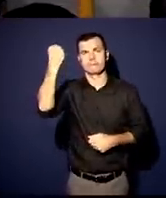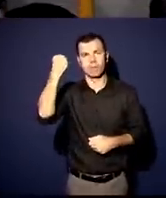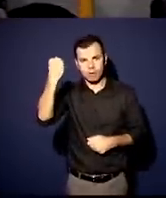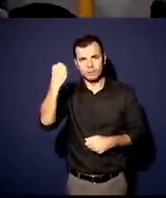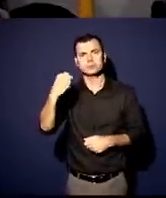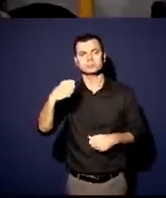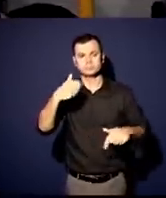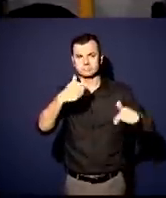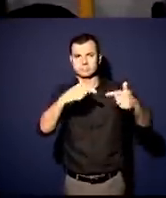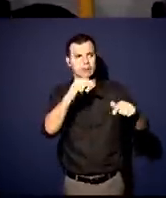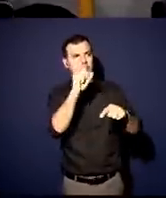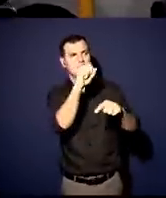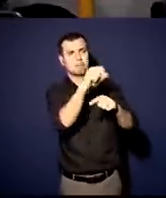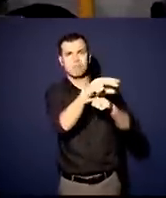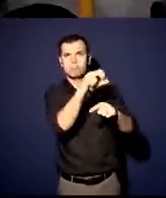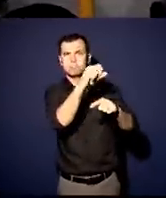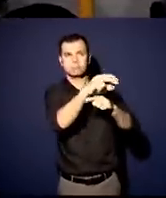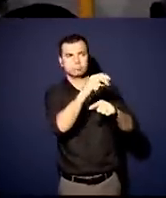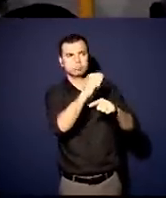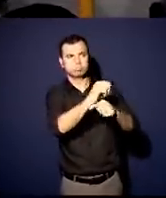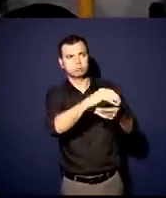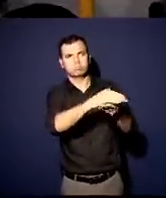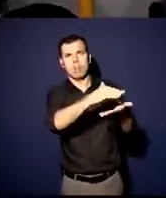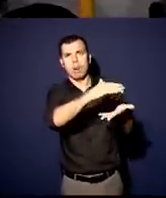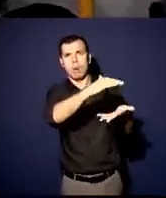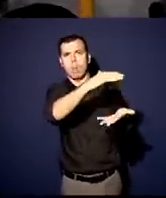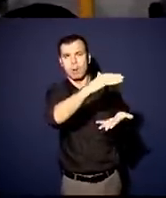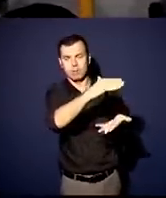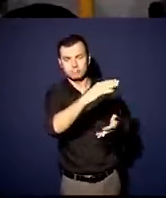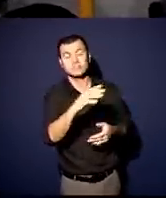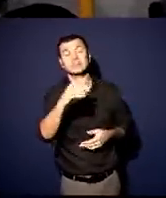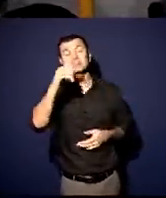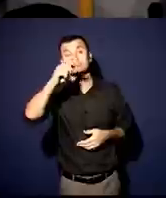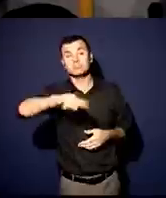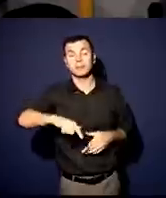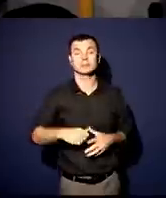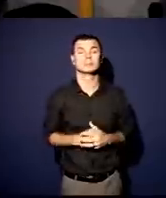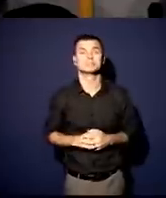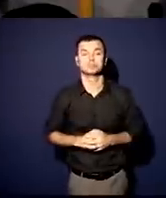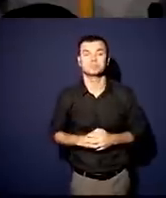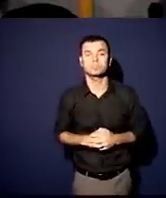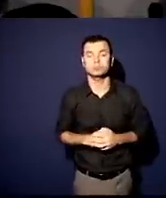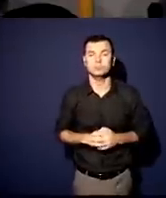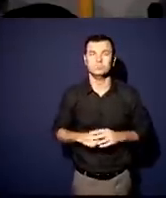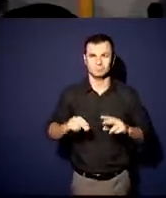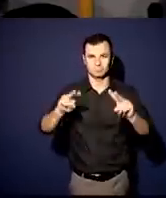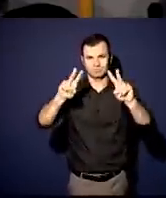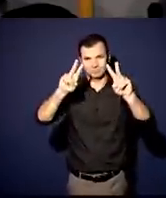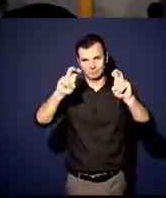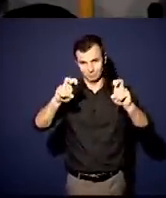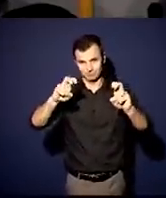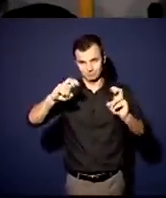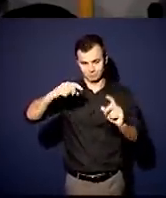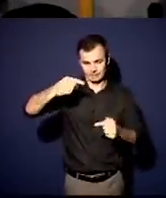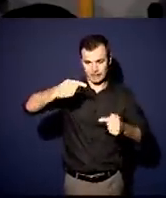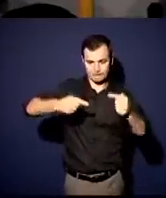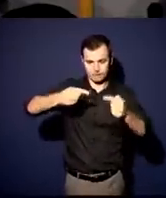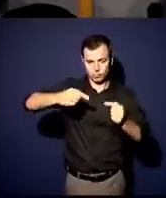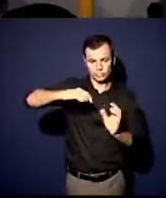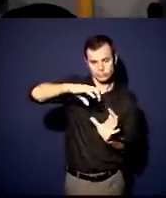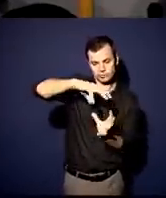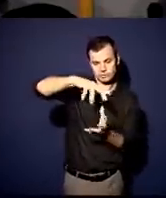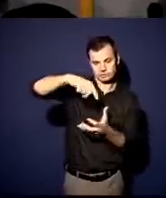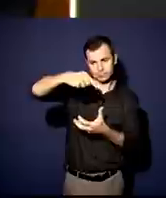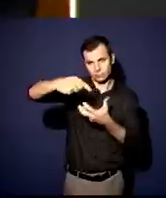emprego. Afora isso, tem a questão geopolítica que eu acho que ainda vai gerar uma inflação